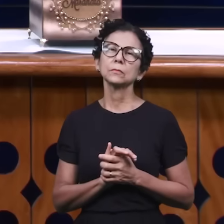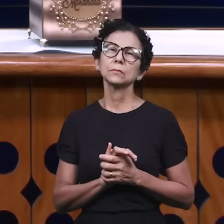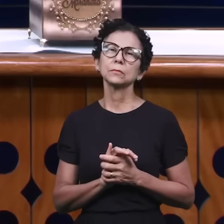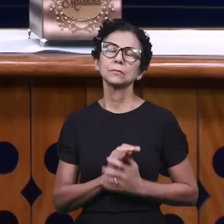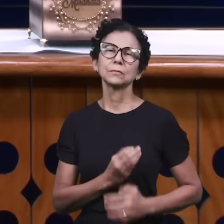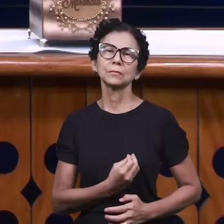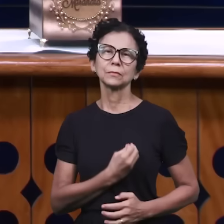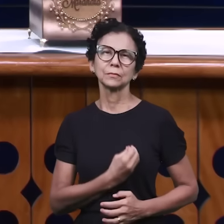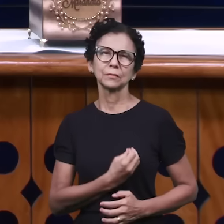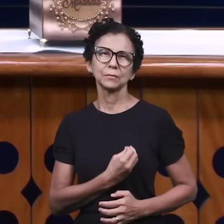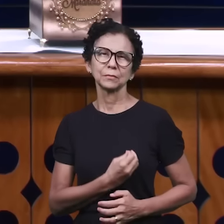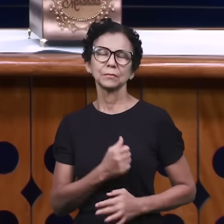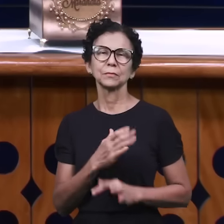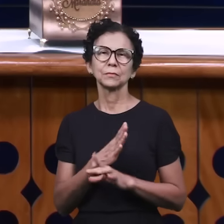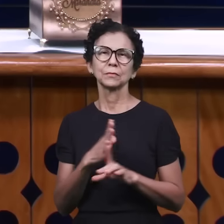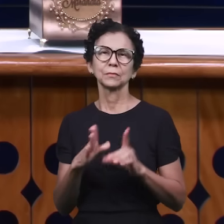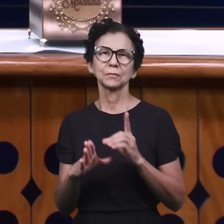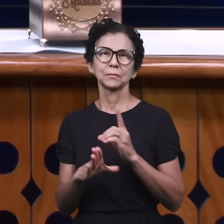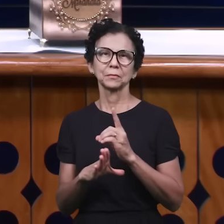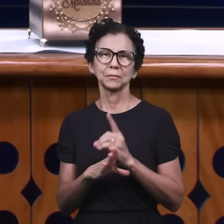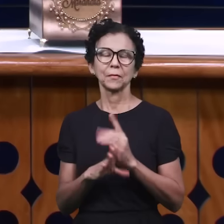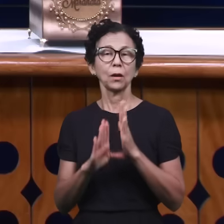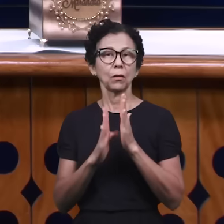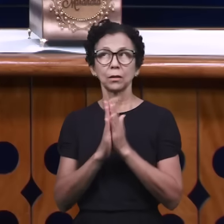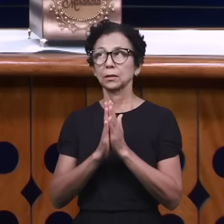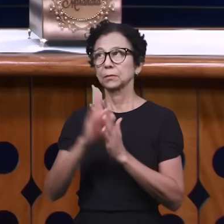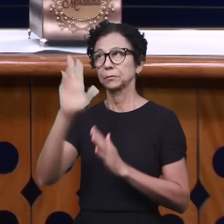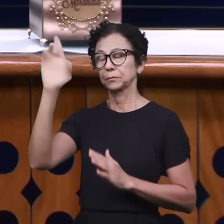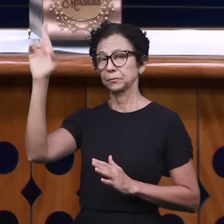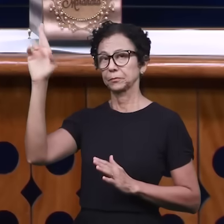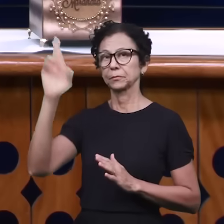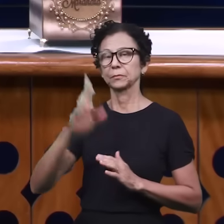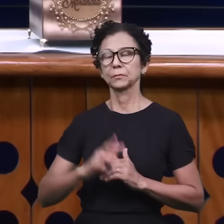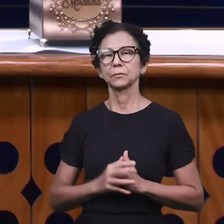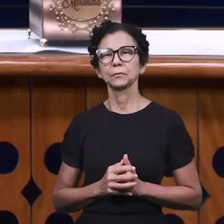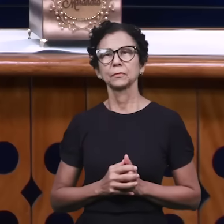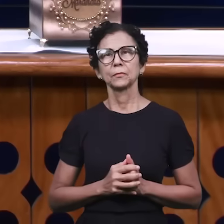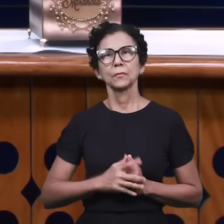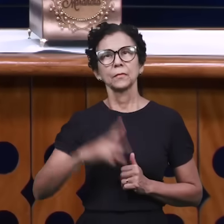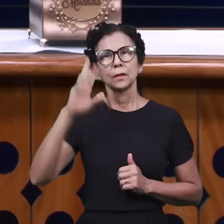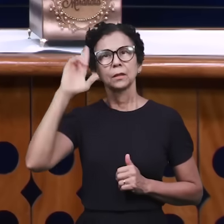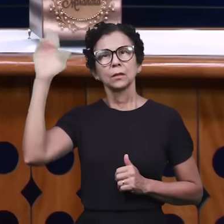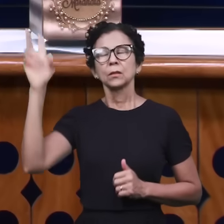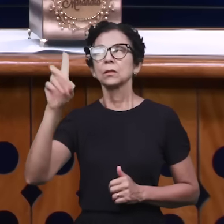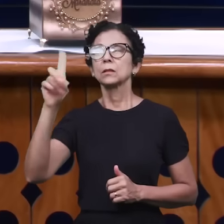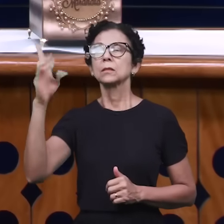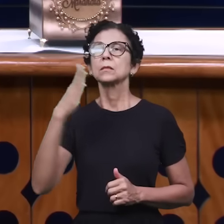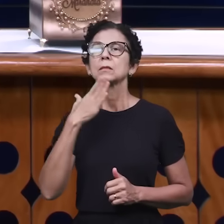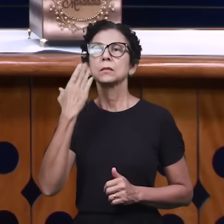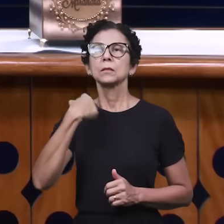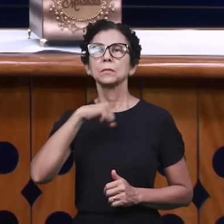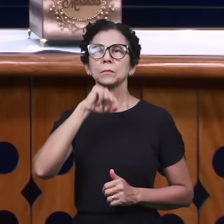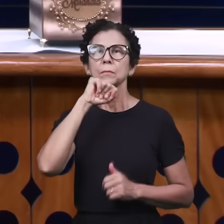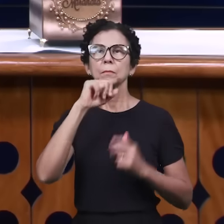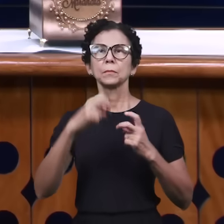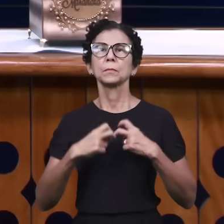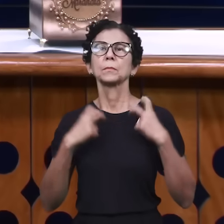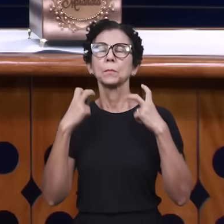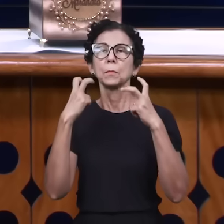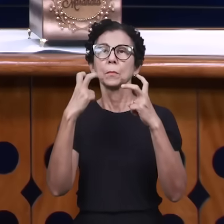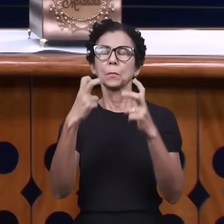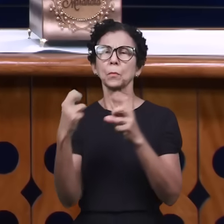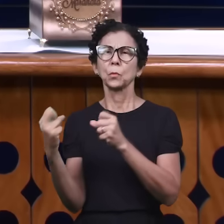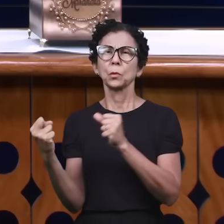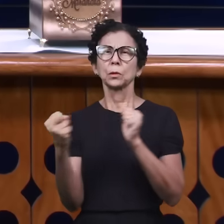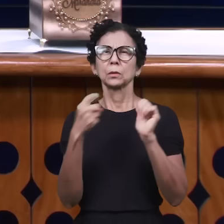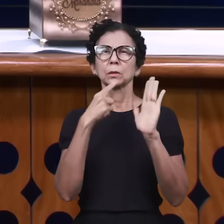para participar conosco deste culto. Oremos ao Senhor nosso Deus. Senhor nosso Deus, nosso Pai, clamamos a Ti